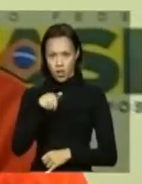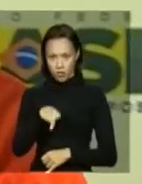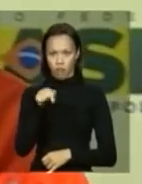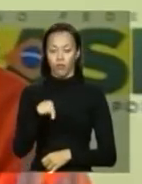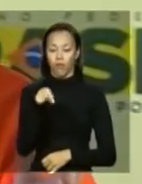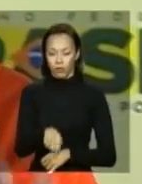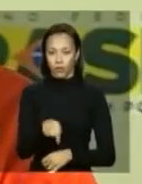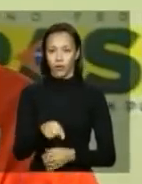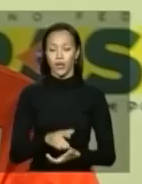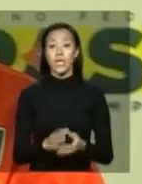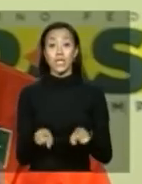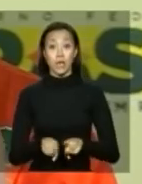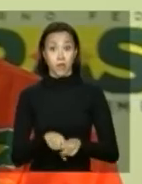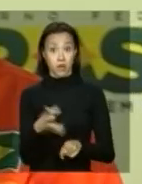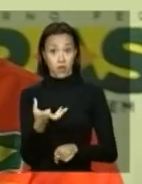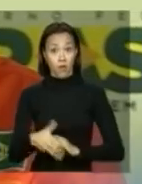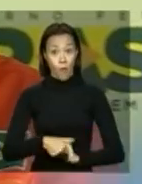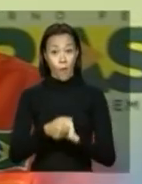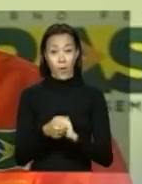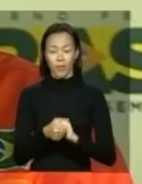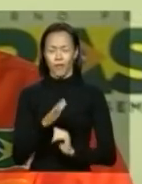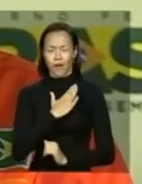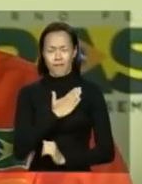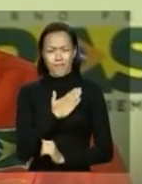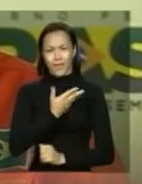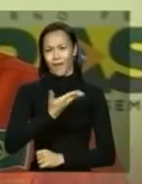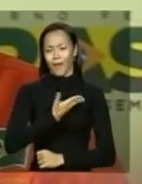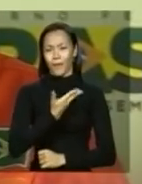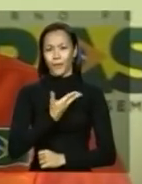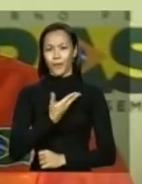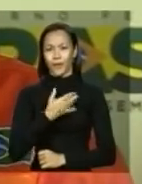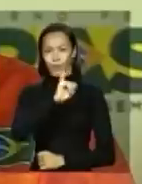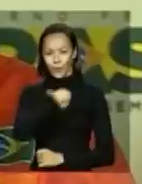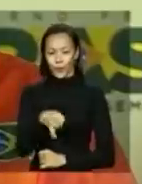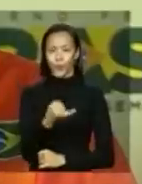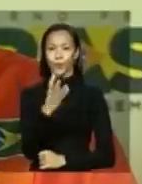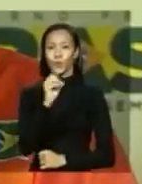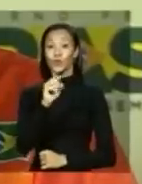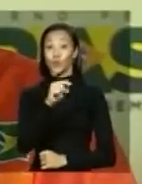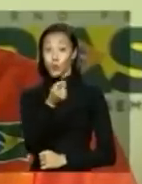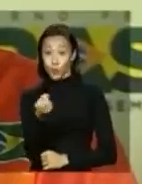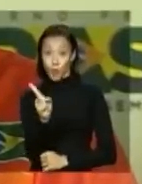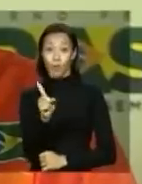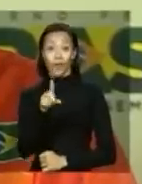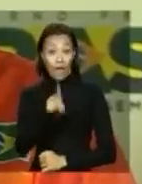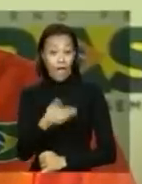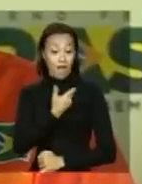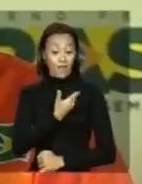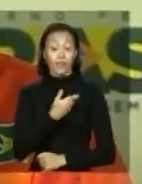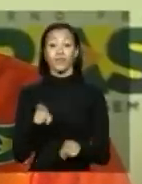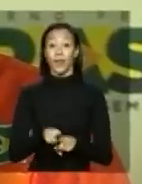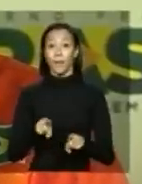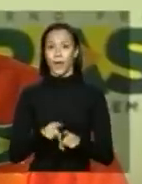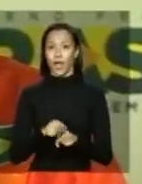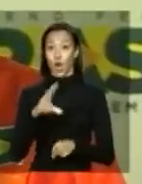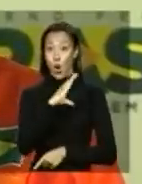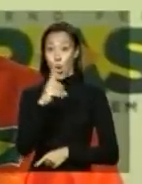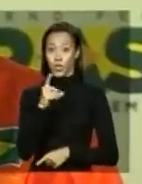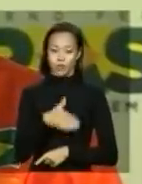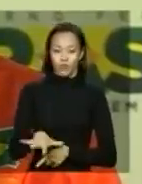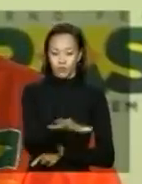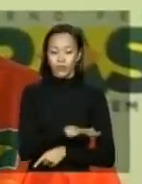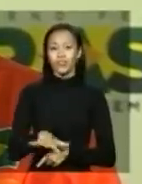lado. Queria cumprimentar um querido amigo, João Antônio de Moraes, que, além de amigo, é coordenador-geral